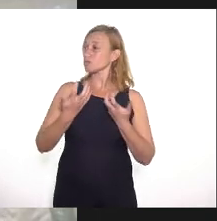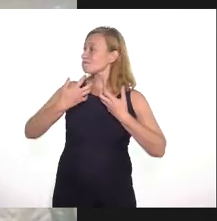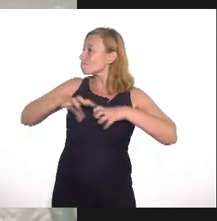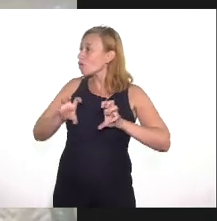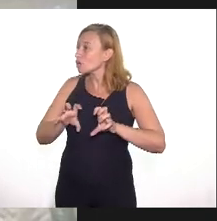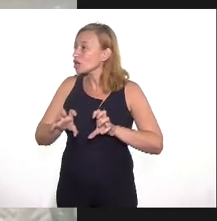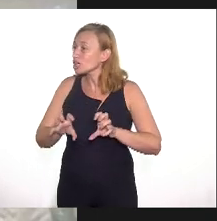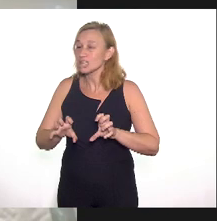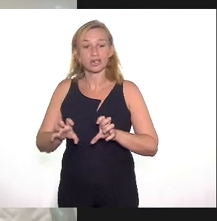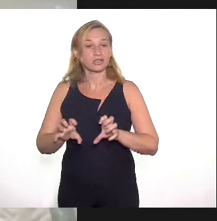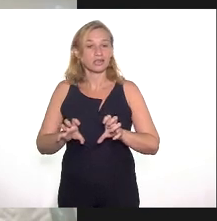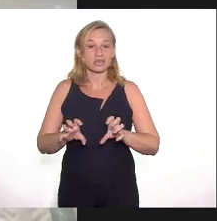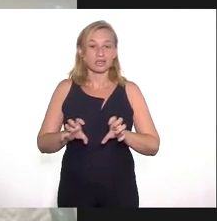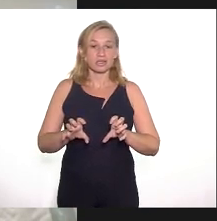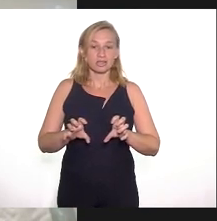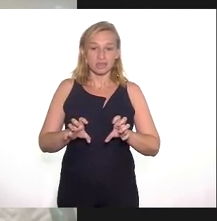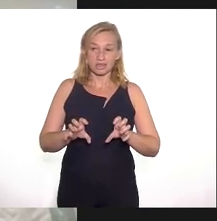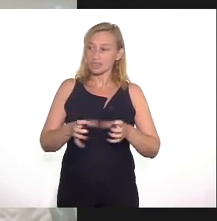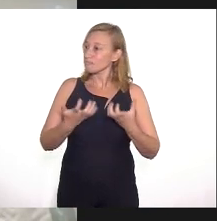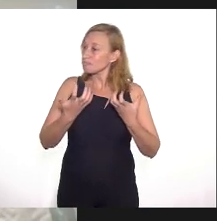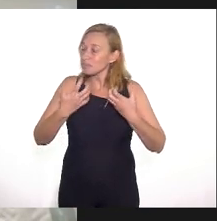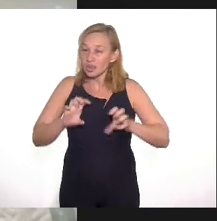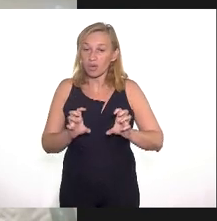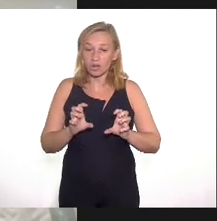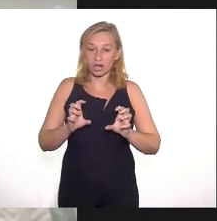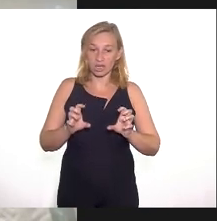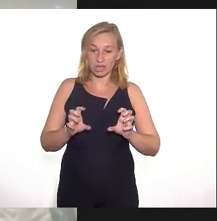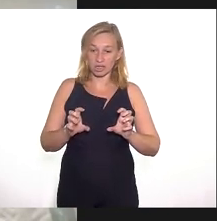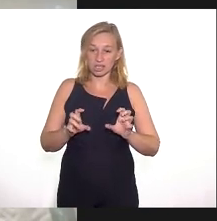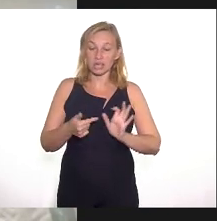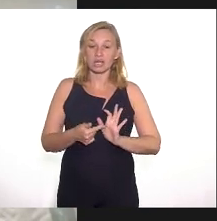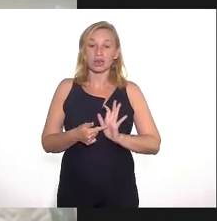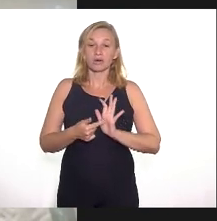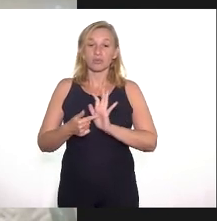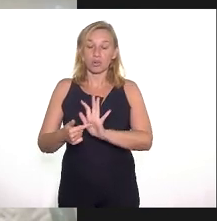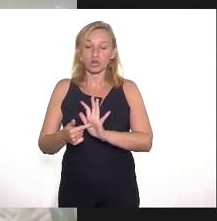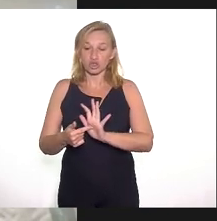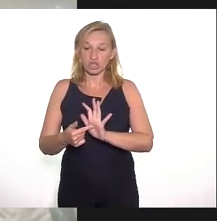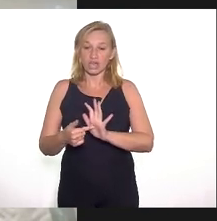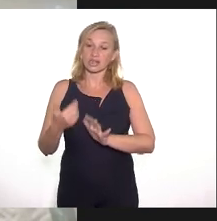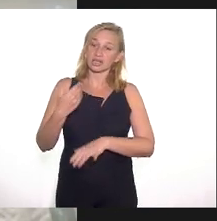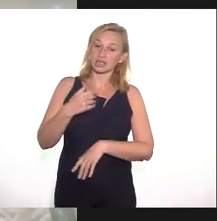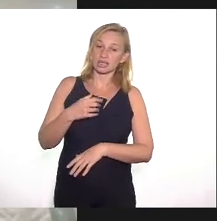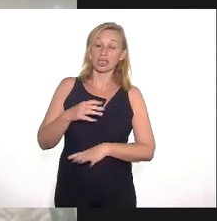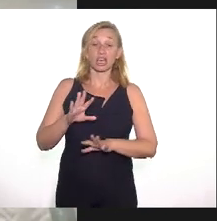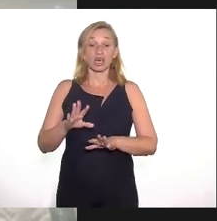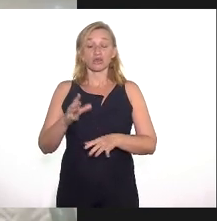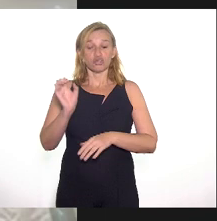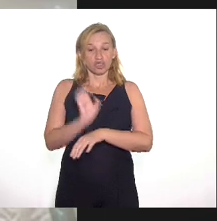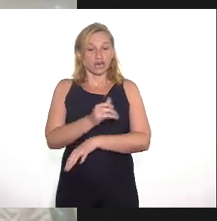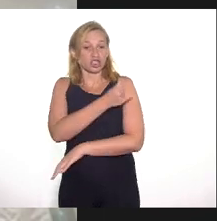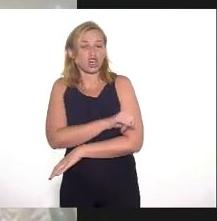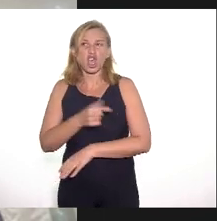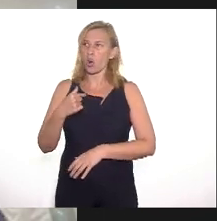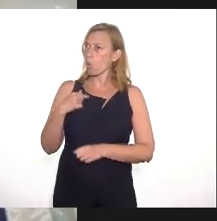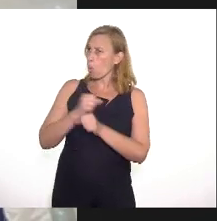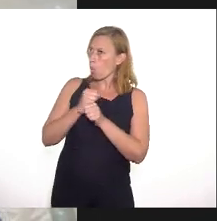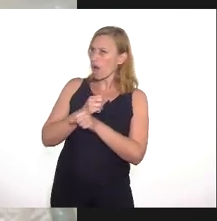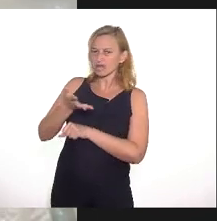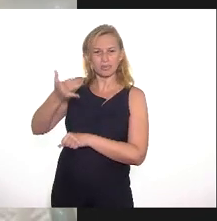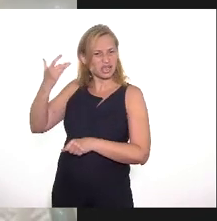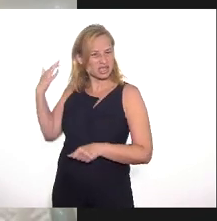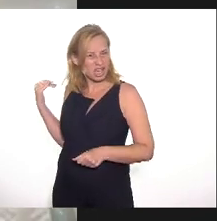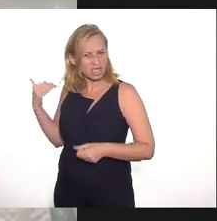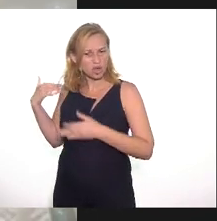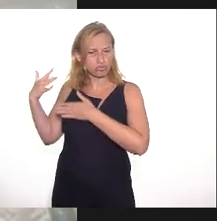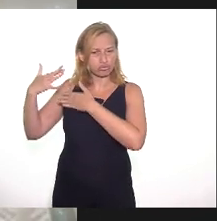técnica abordagem, se é que aconteceu, da Polícia Militar do Estado do Rio de Janeiro. Eu, no ano passado, como já fui diversas vezes ao